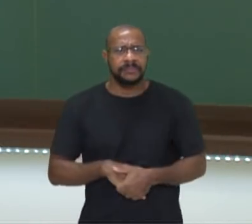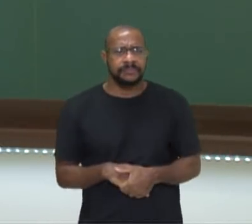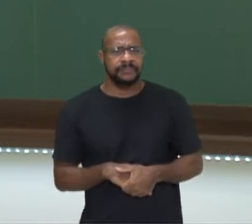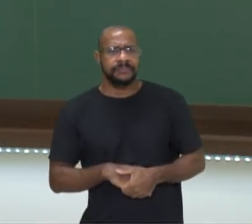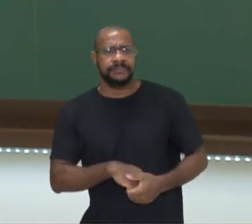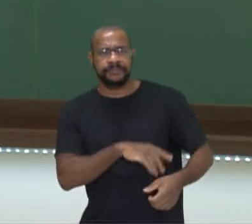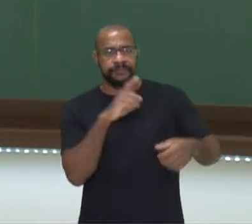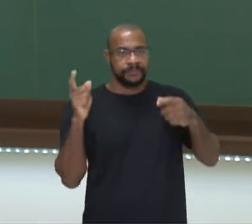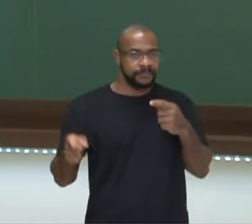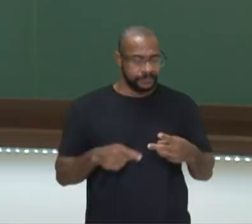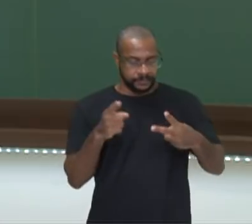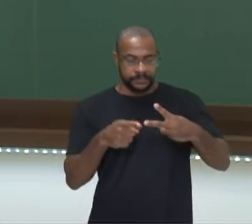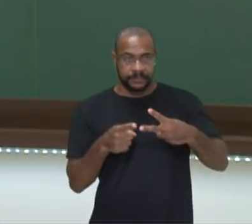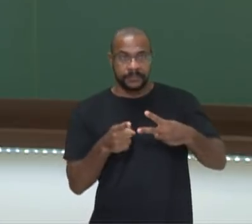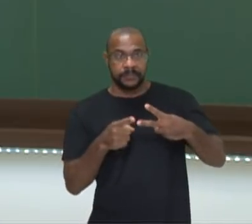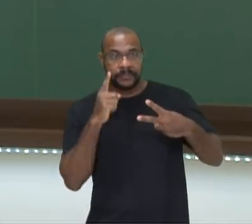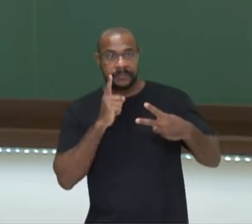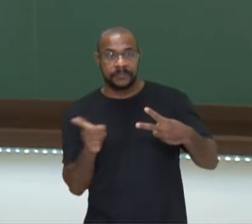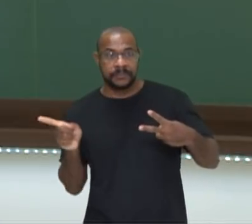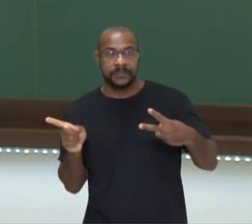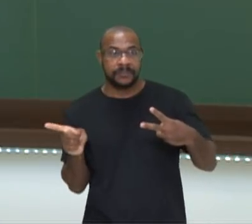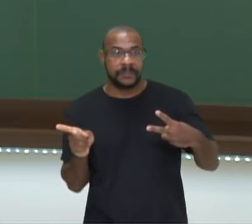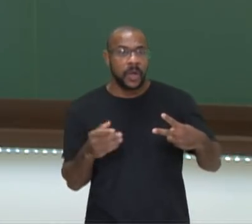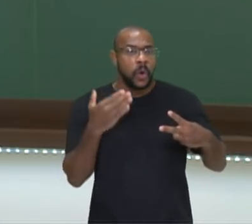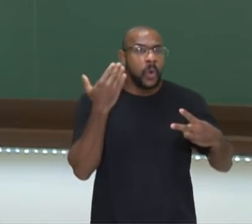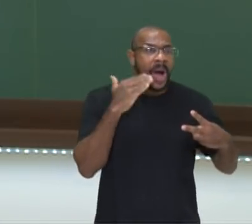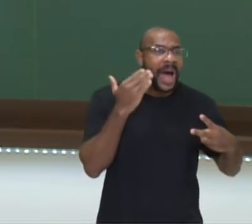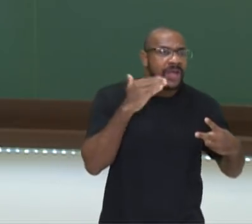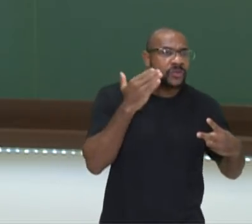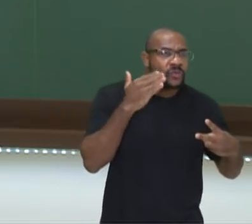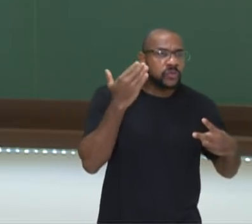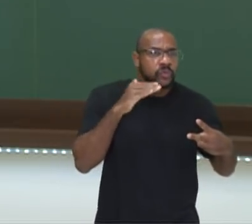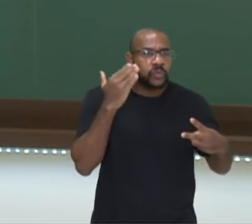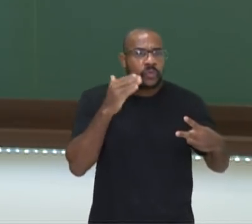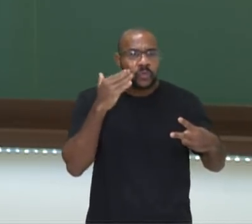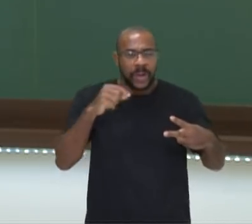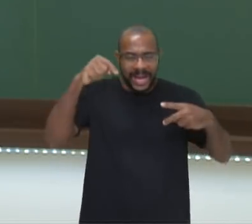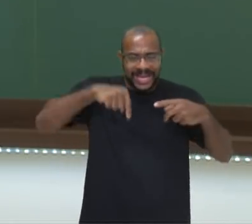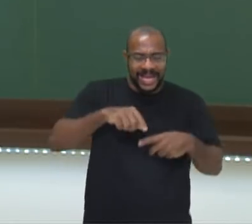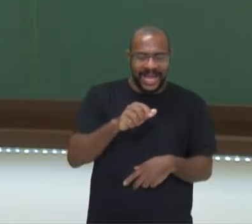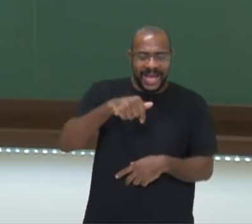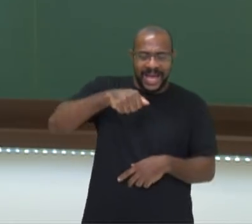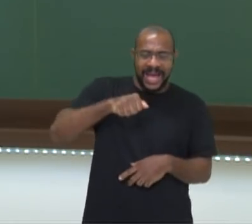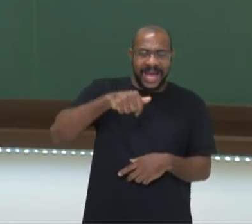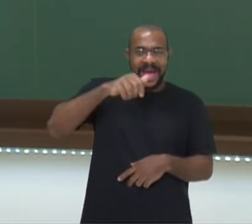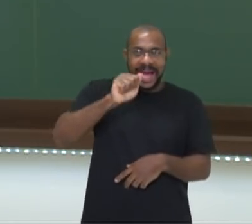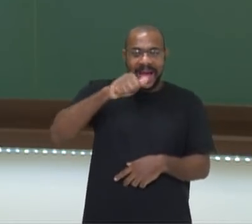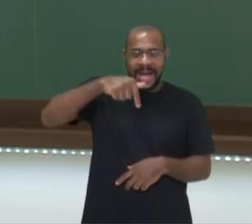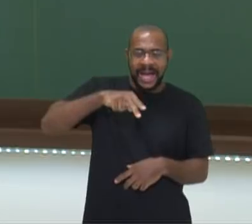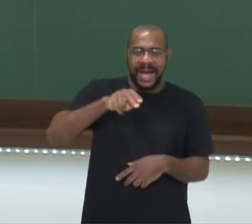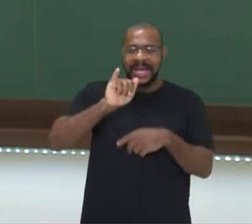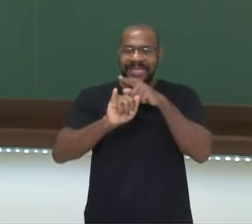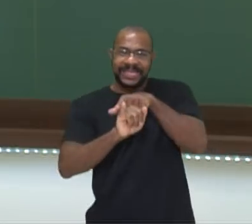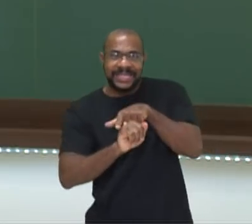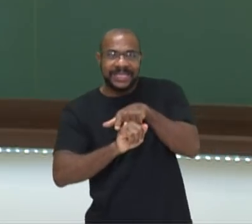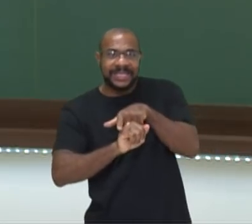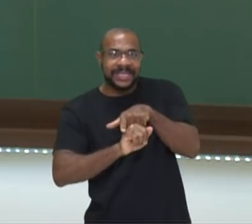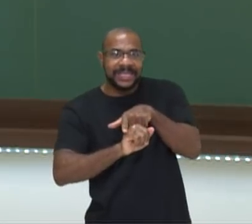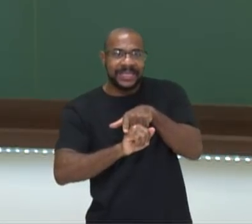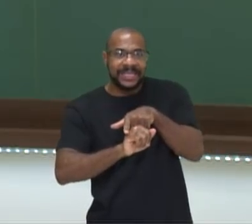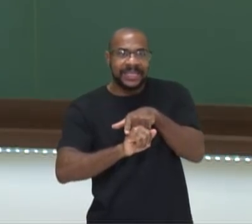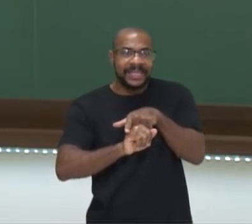a assonância. Olha o I, né? Se você brincar lá, fui comer um caqui no alto